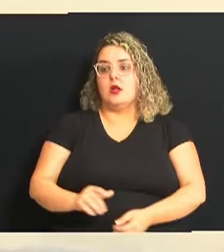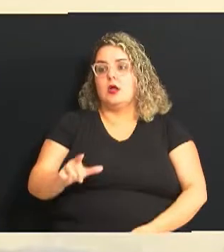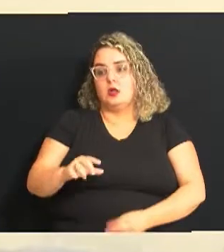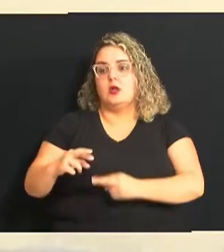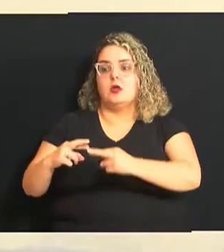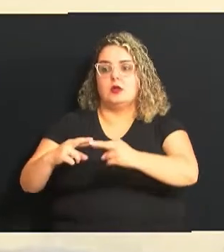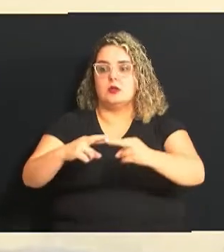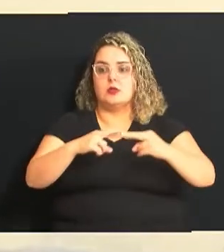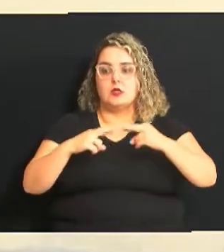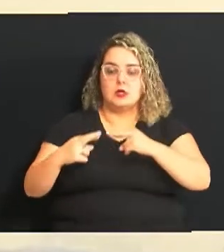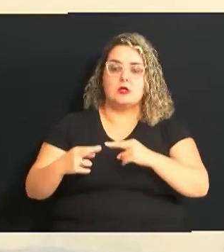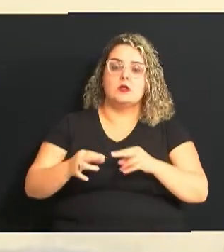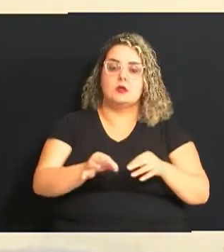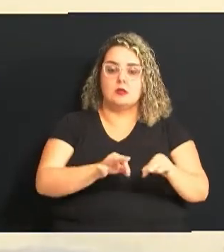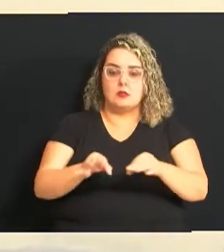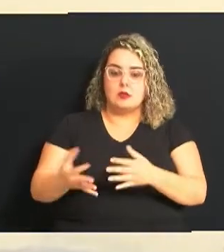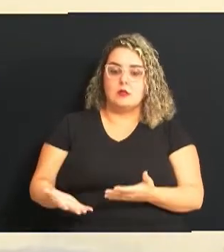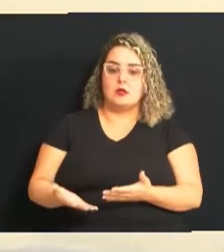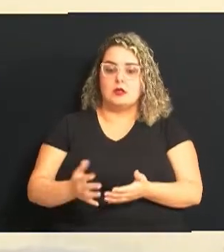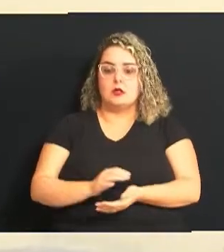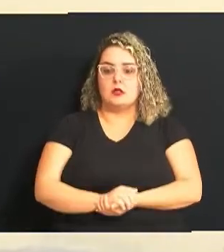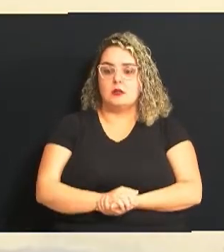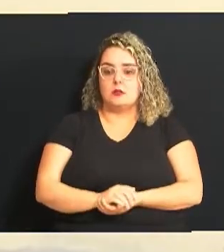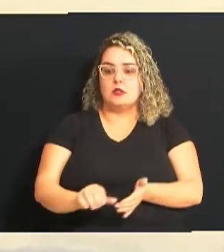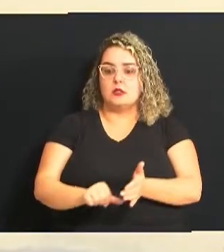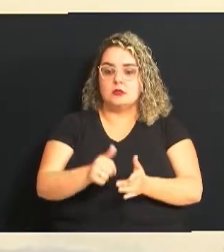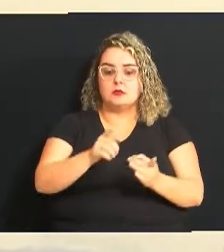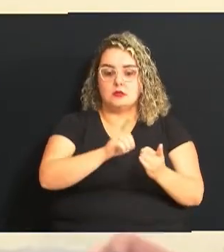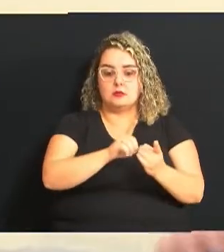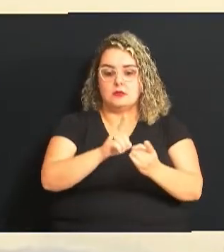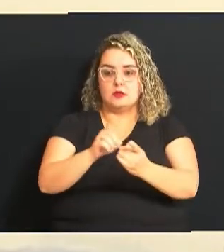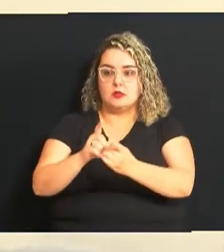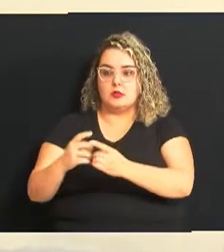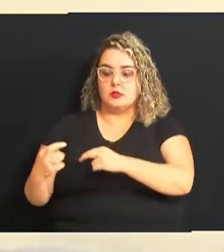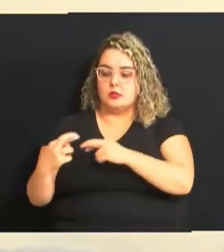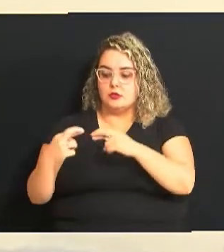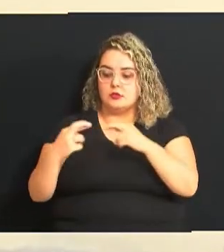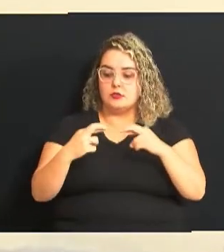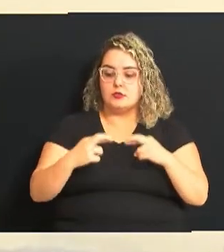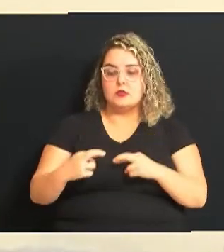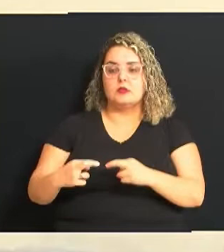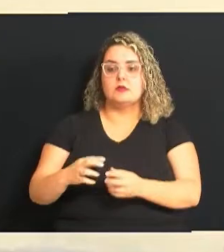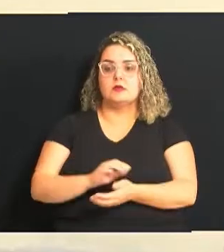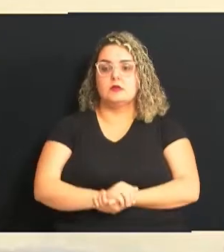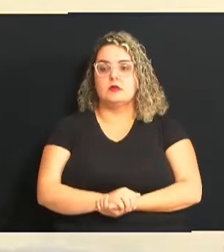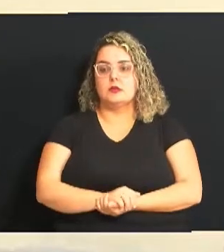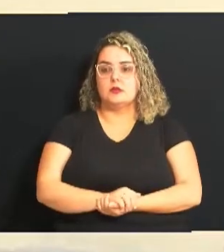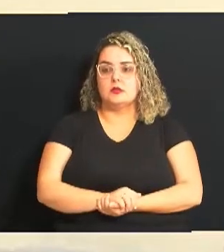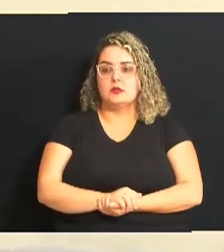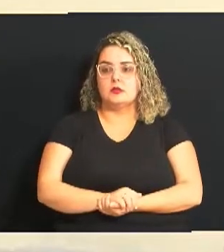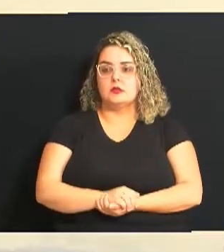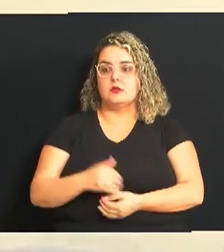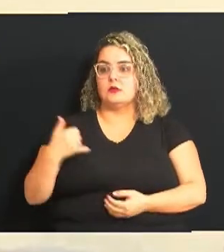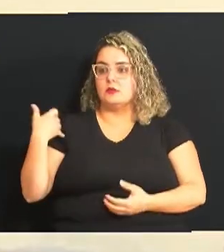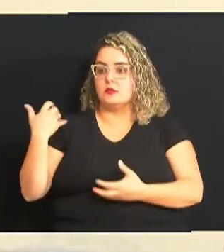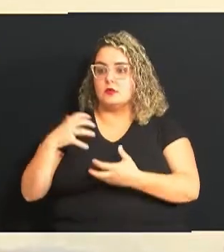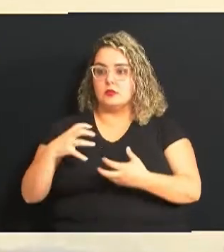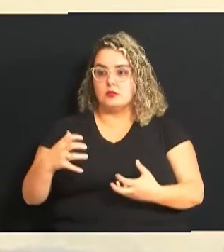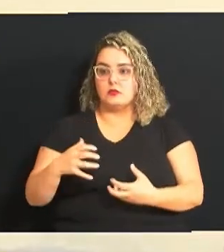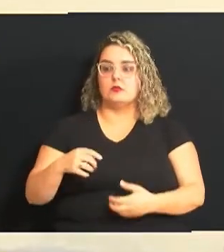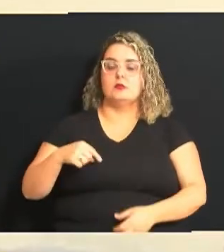está preparada assim, para esse primeiro atendimento de verificação, o idoso vai até o centro